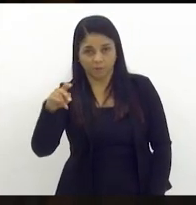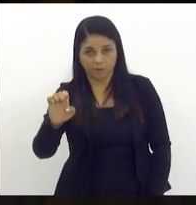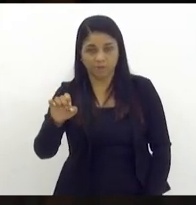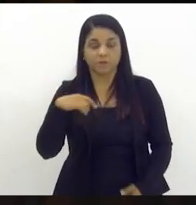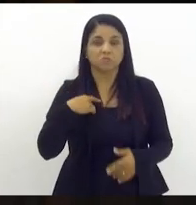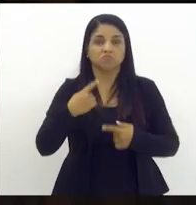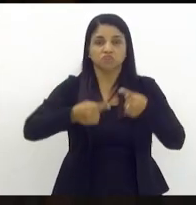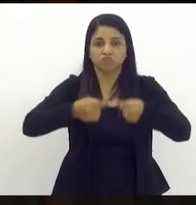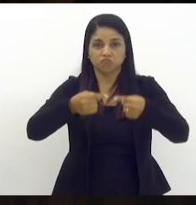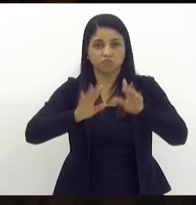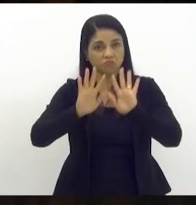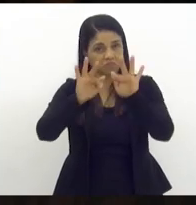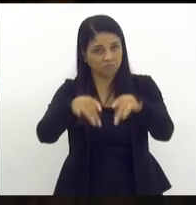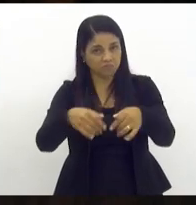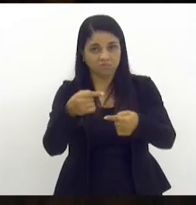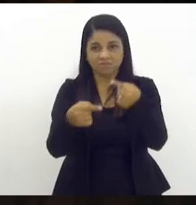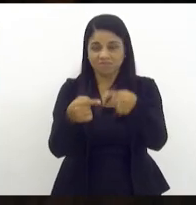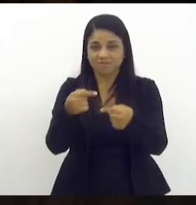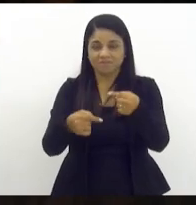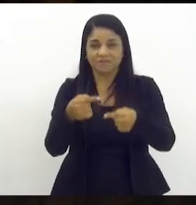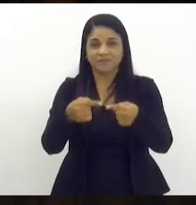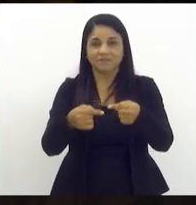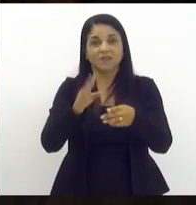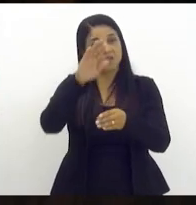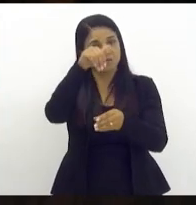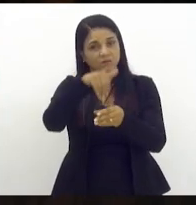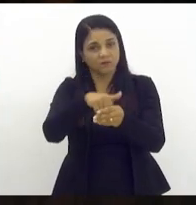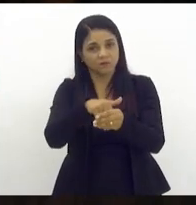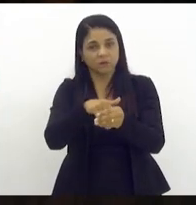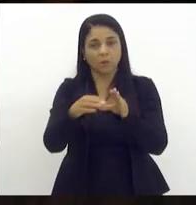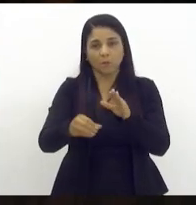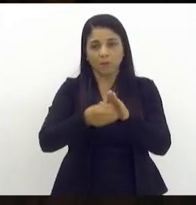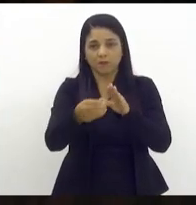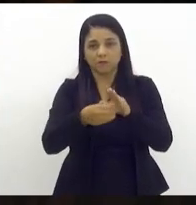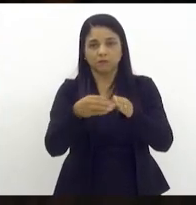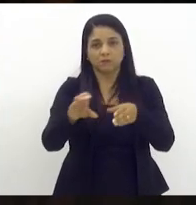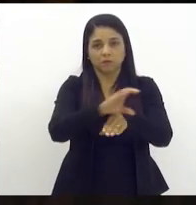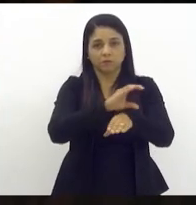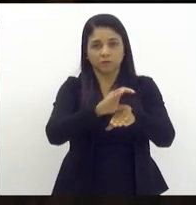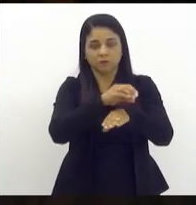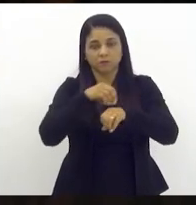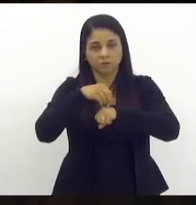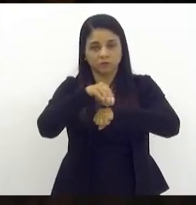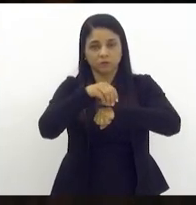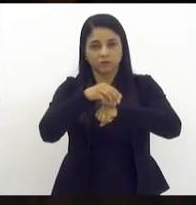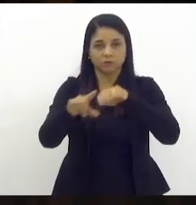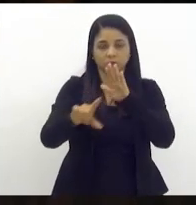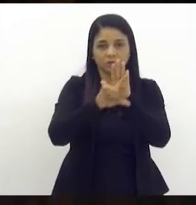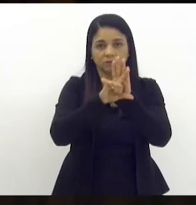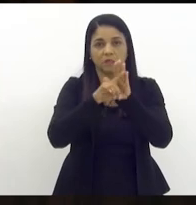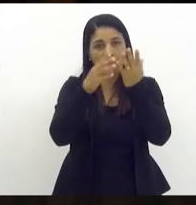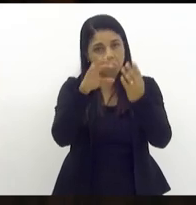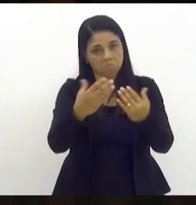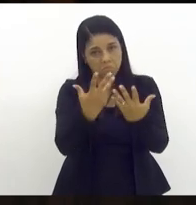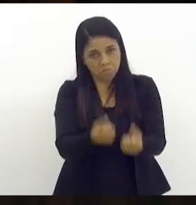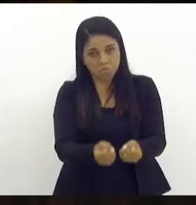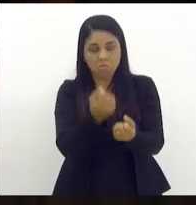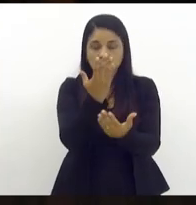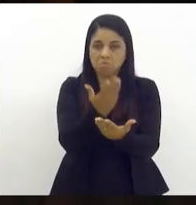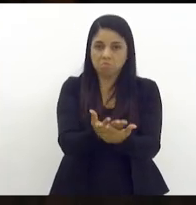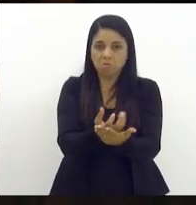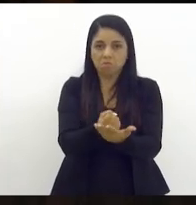não havendo quem queira discutir, encerrada a discussão. Em votação, parecer da Comissão de Indicações Legislativas. Senhores que aprovam, permaneçam como